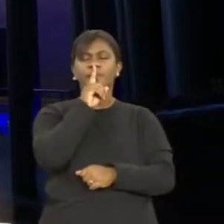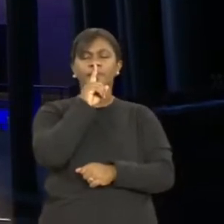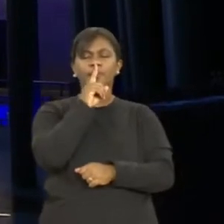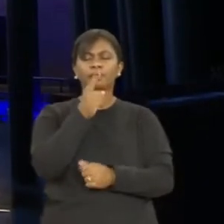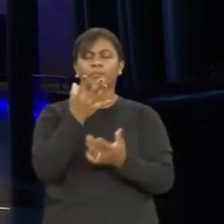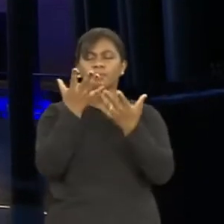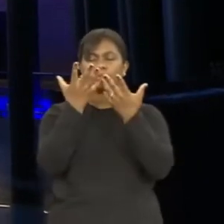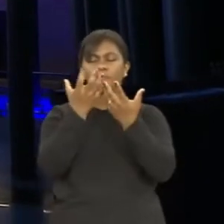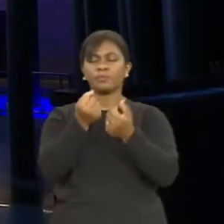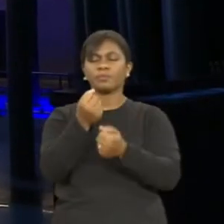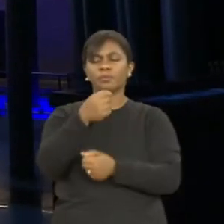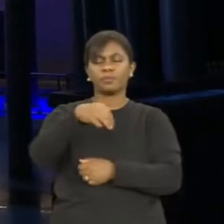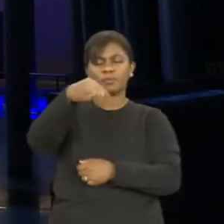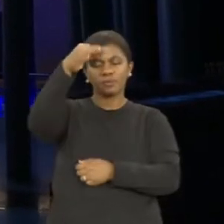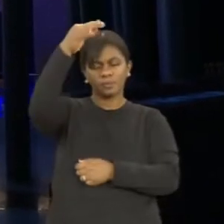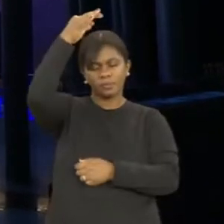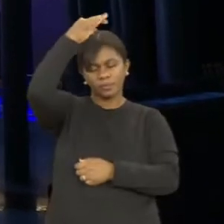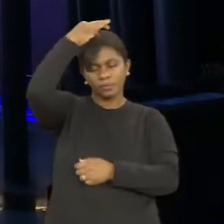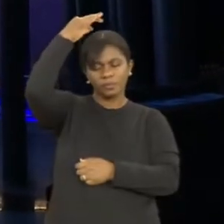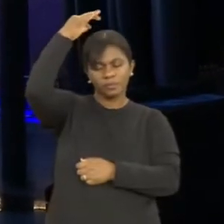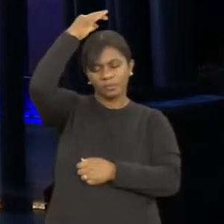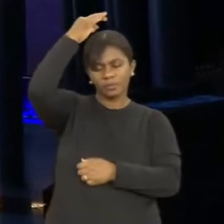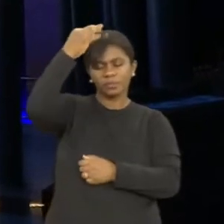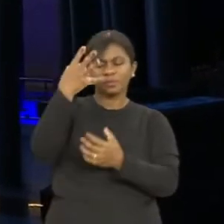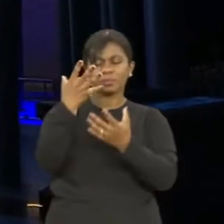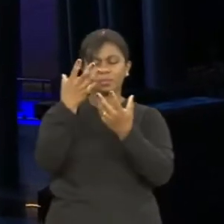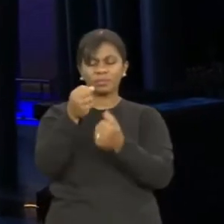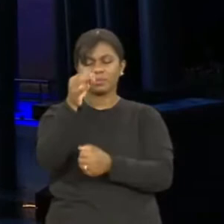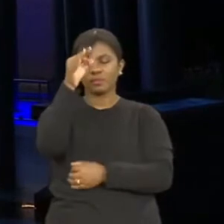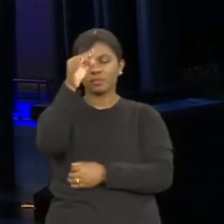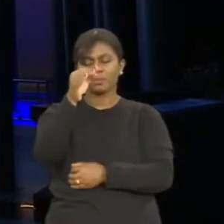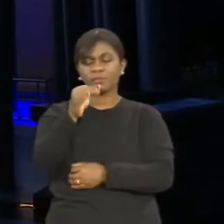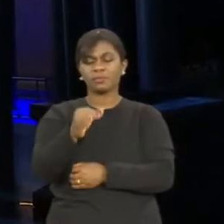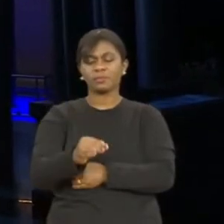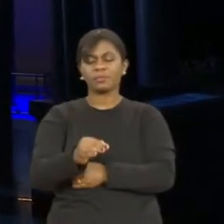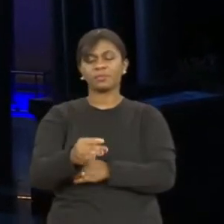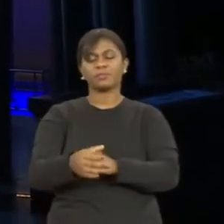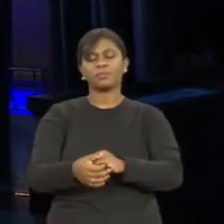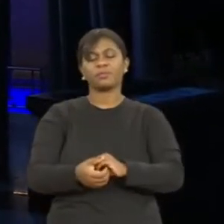Receba o Espírito Santo. Receba a certeza